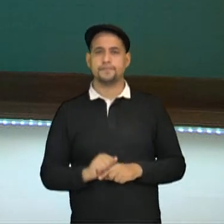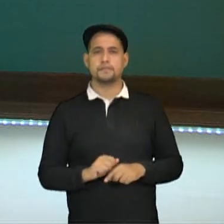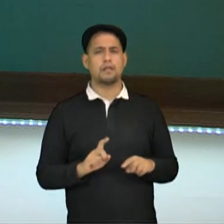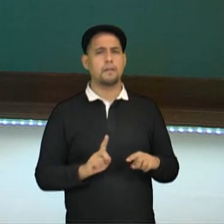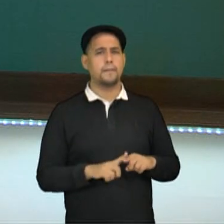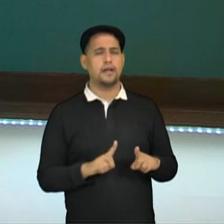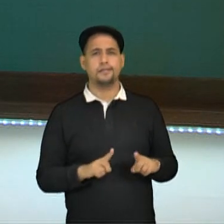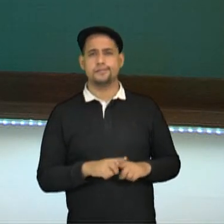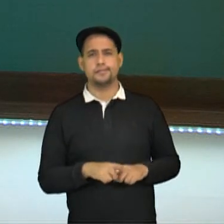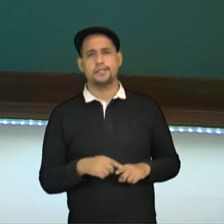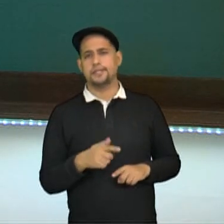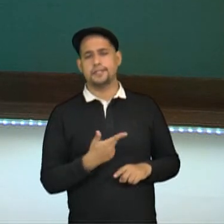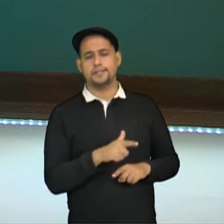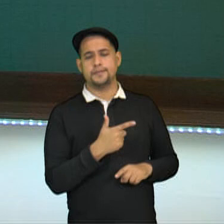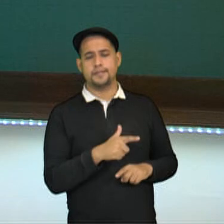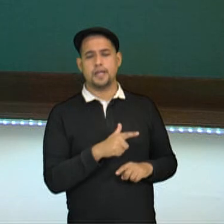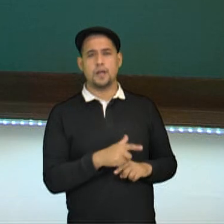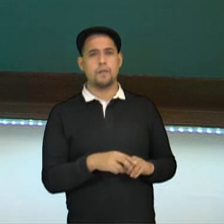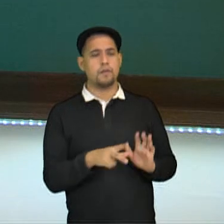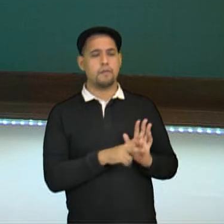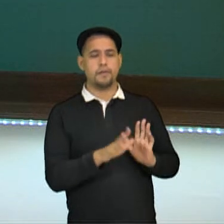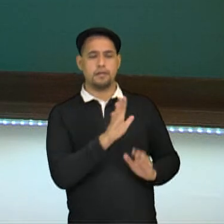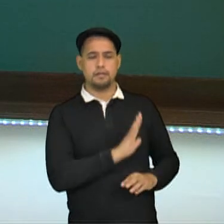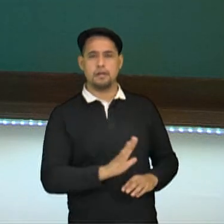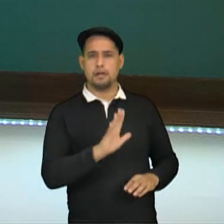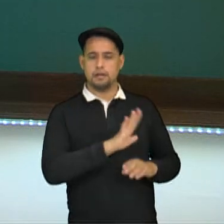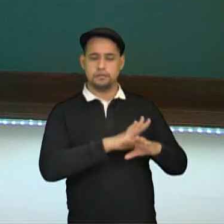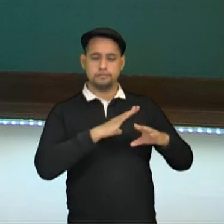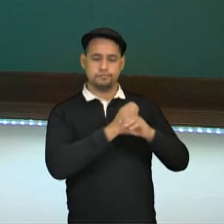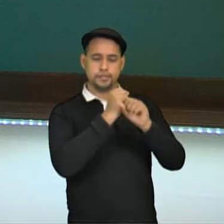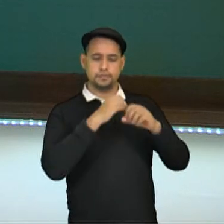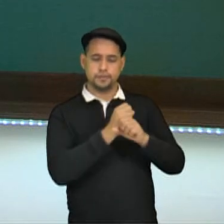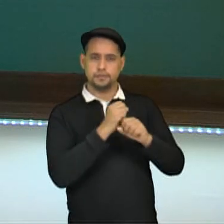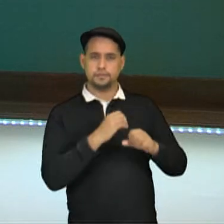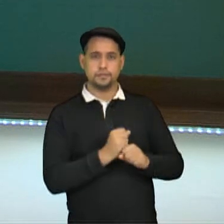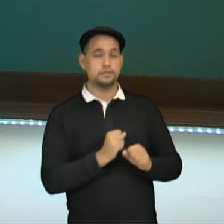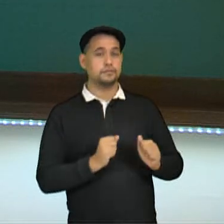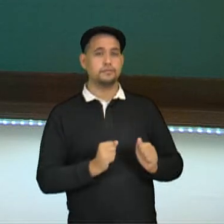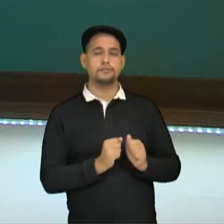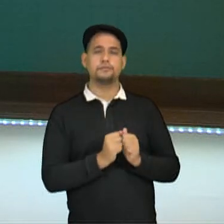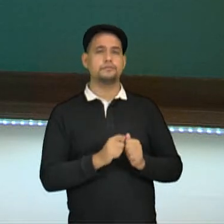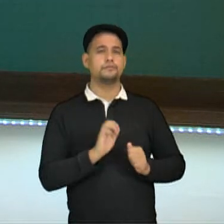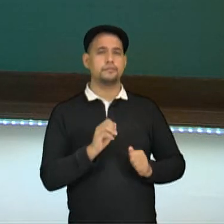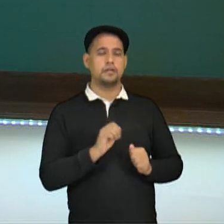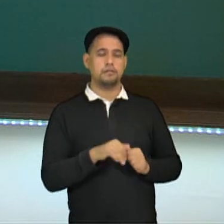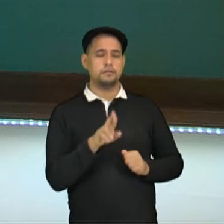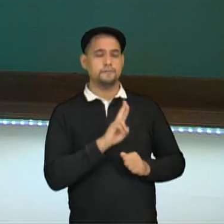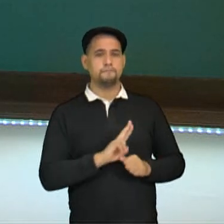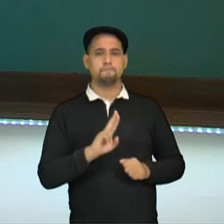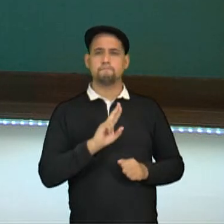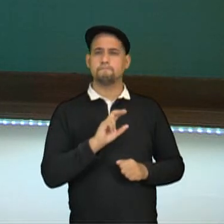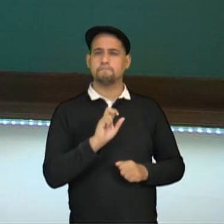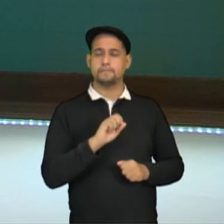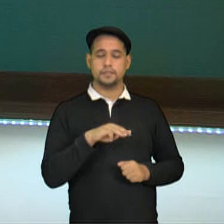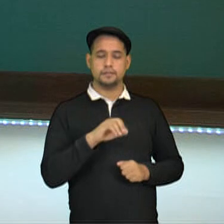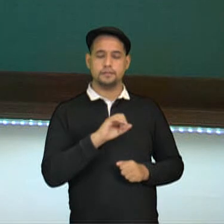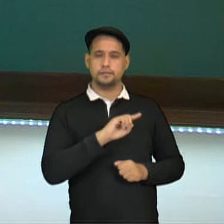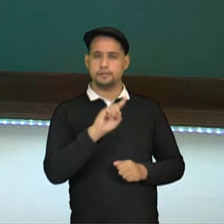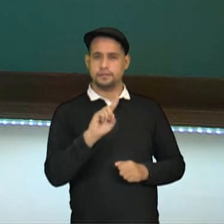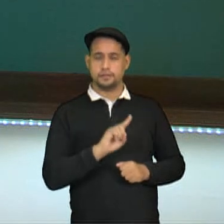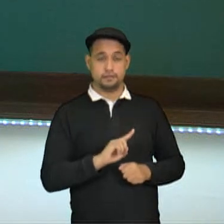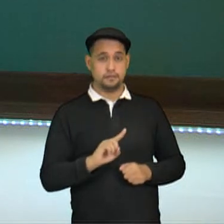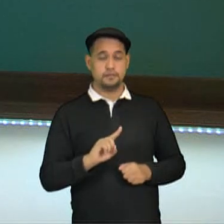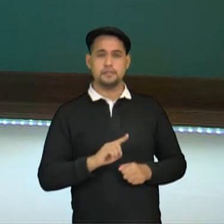Então, não há essa propriedade comutativa dentre a multiplicação de matrizes,